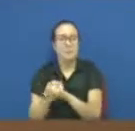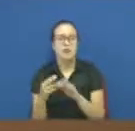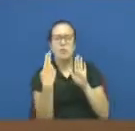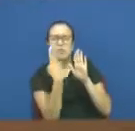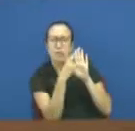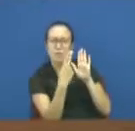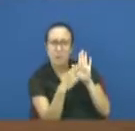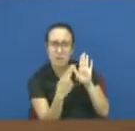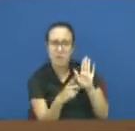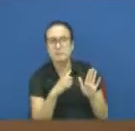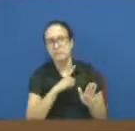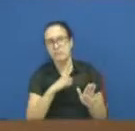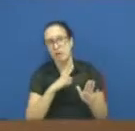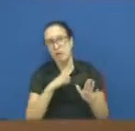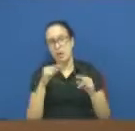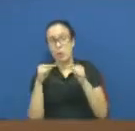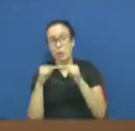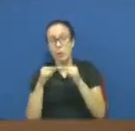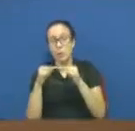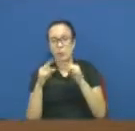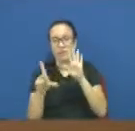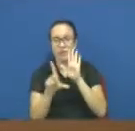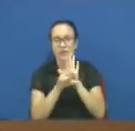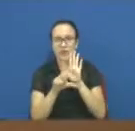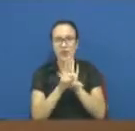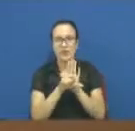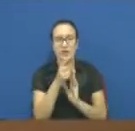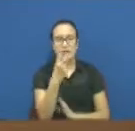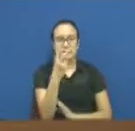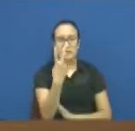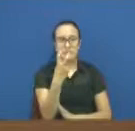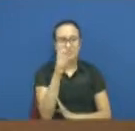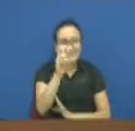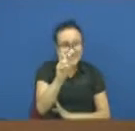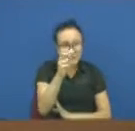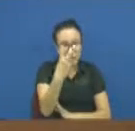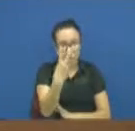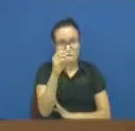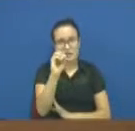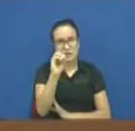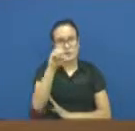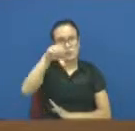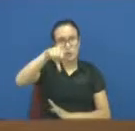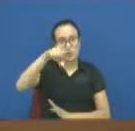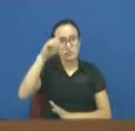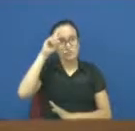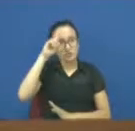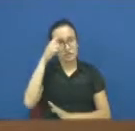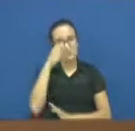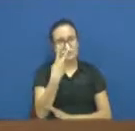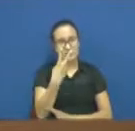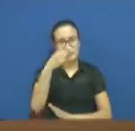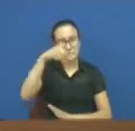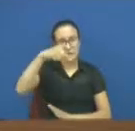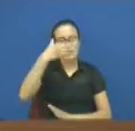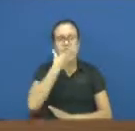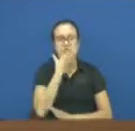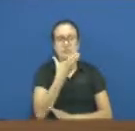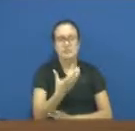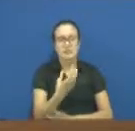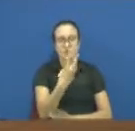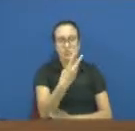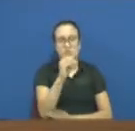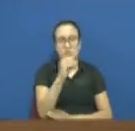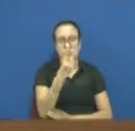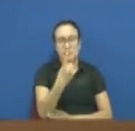contribuições constantes da Lei Municipal 5.209, de 27 de dezembro de 2013, para os fins que especifica.